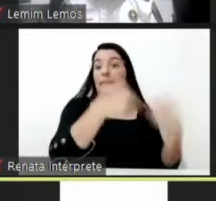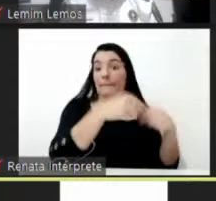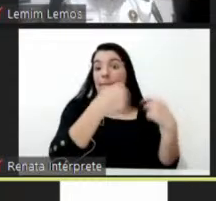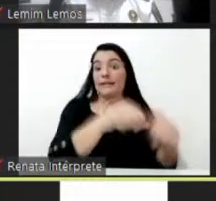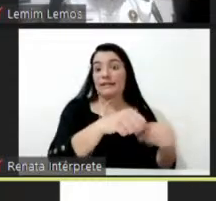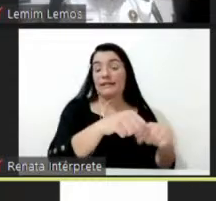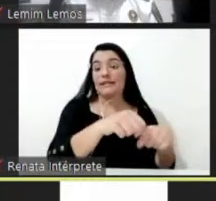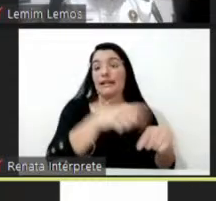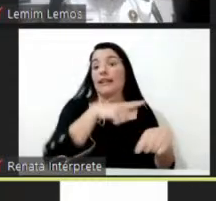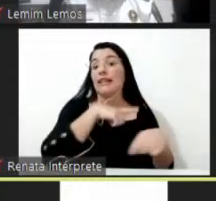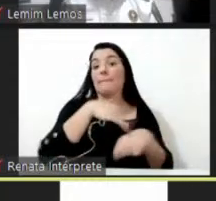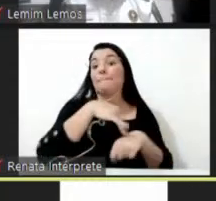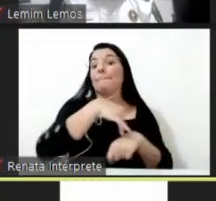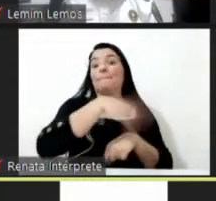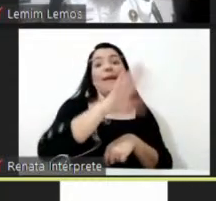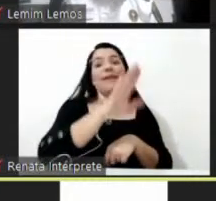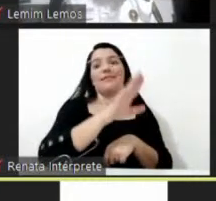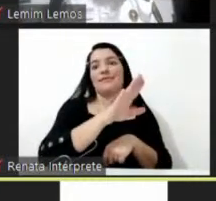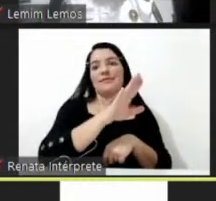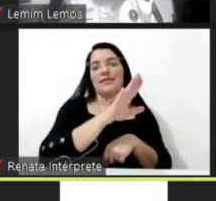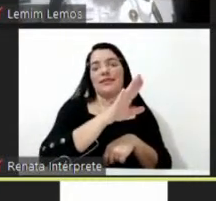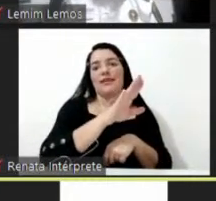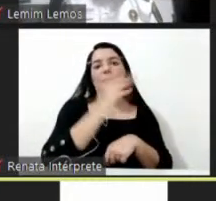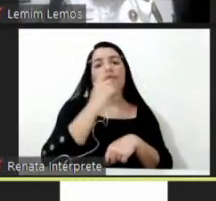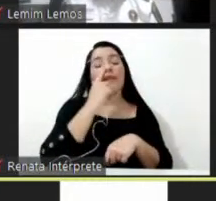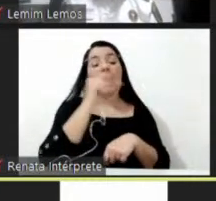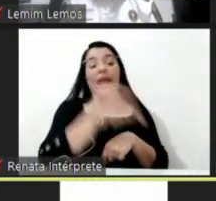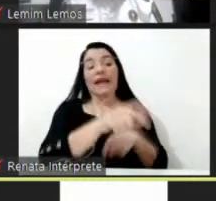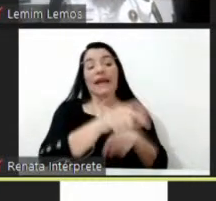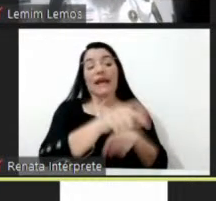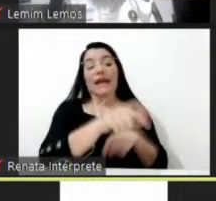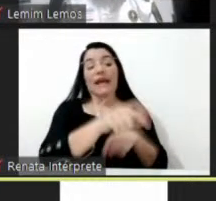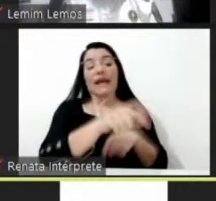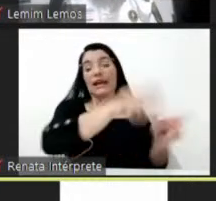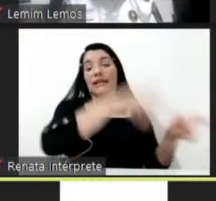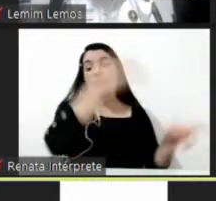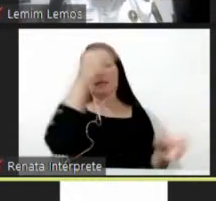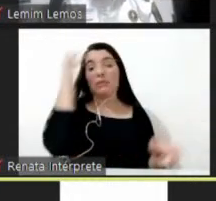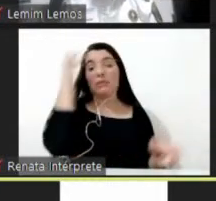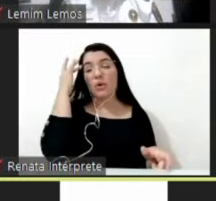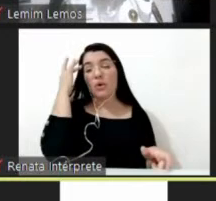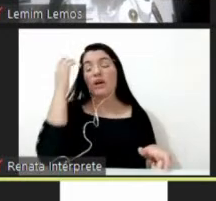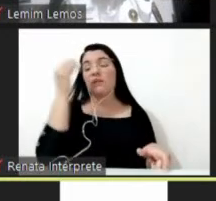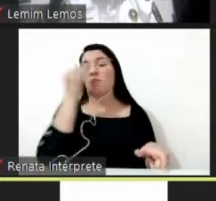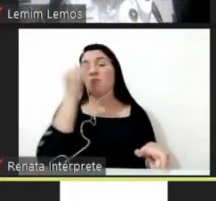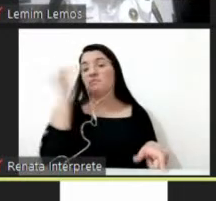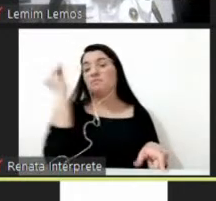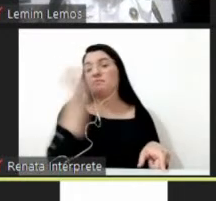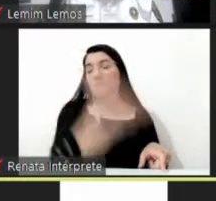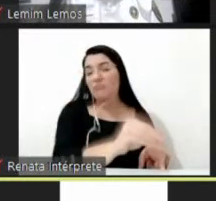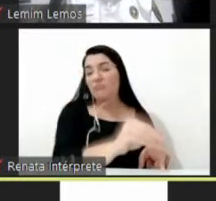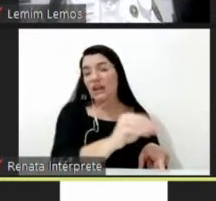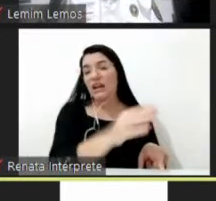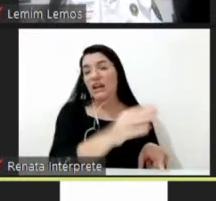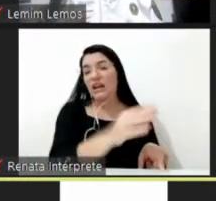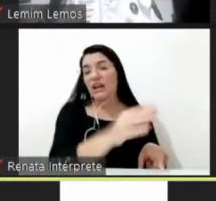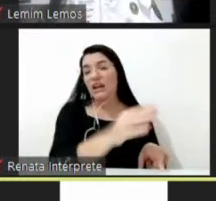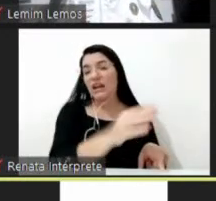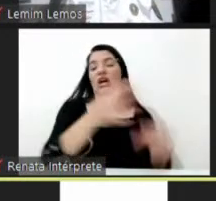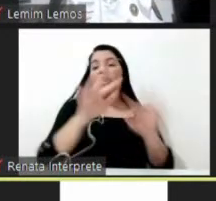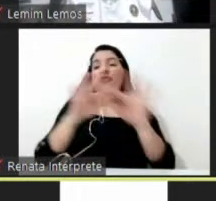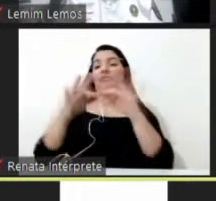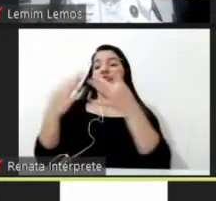mais que isso, são pessoas abnegadas, pessoas que deixam a sua família aos sábados,